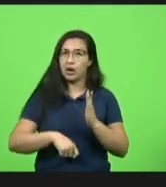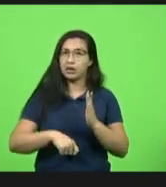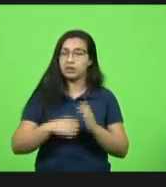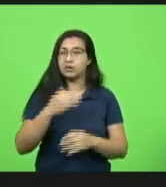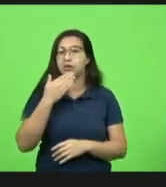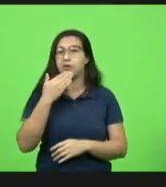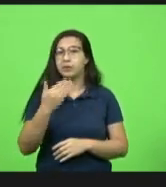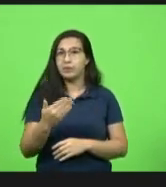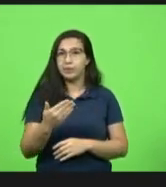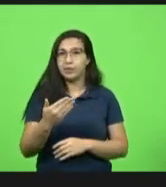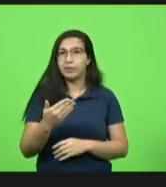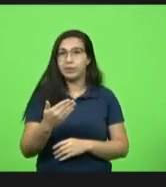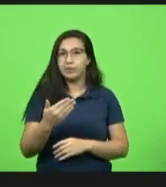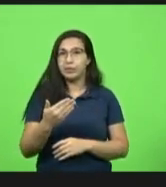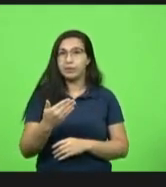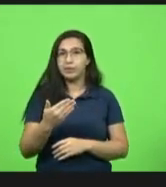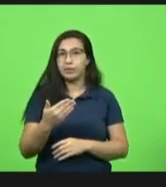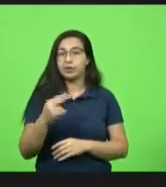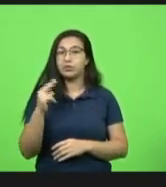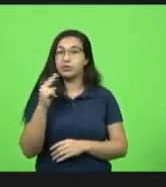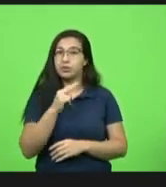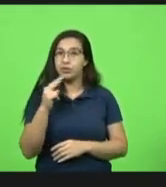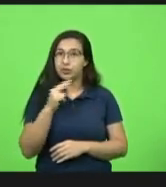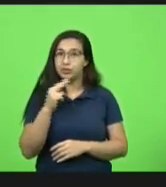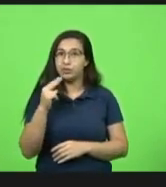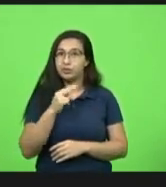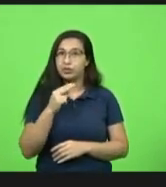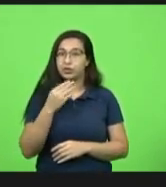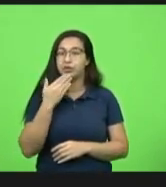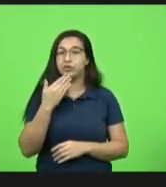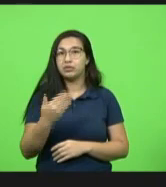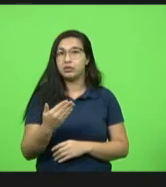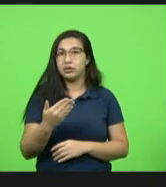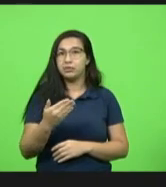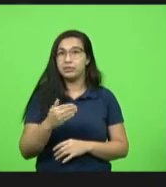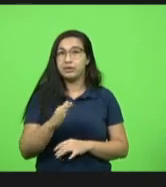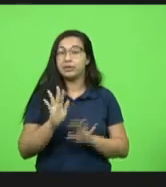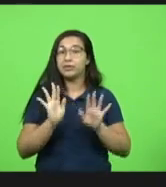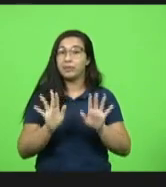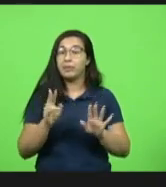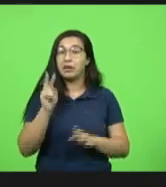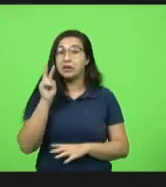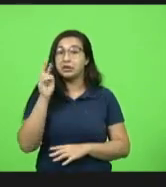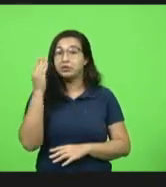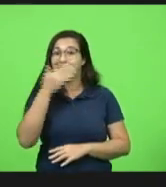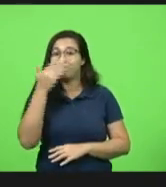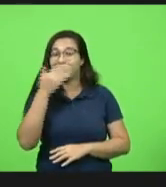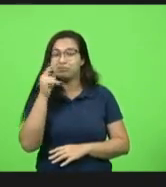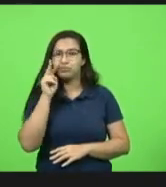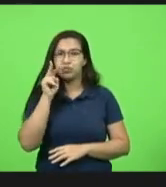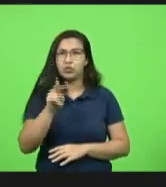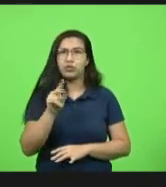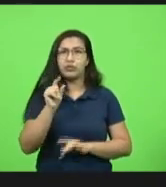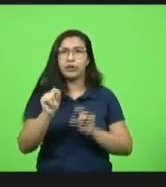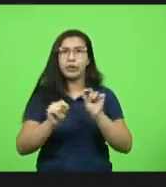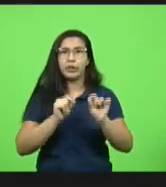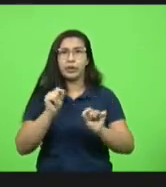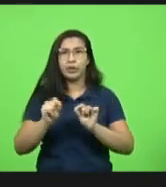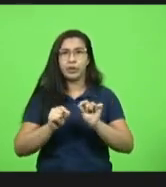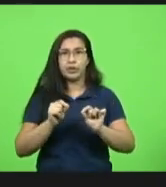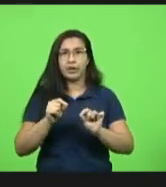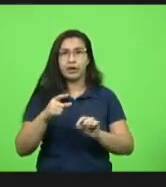pedido de urgência, o requerimento, mas eu não tinha visto também que